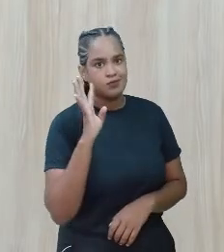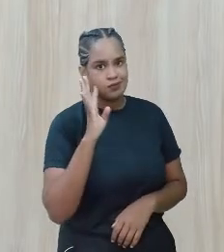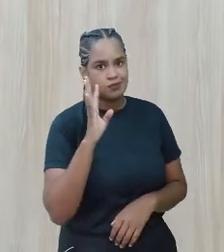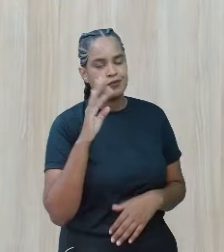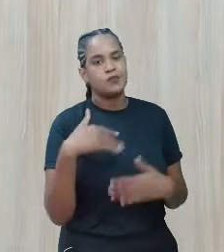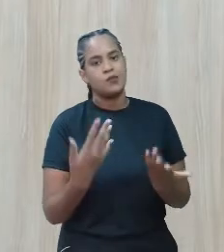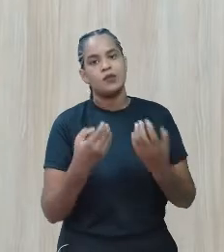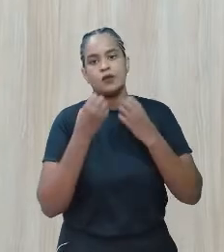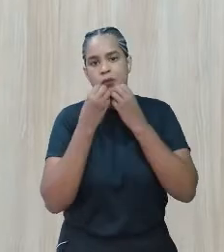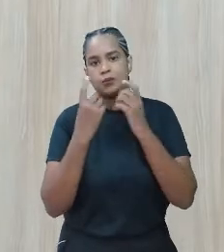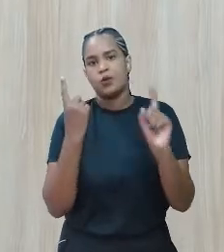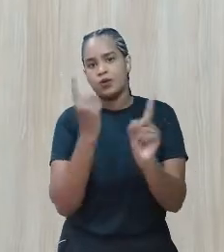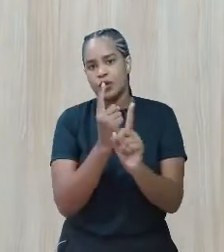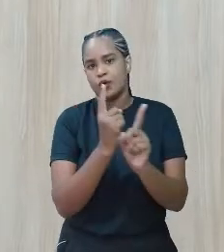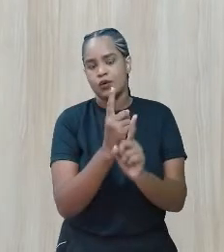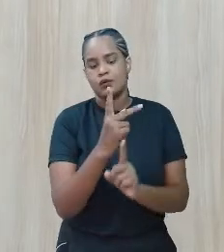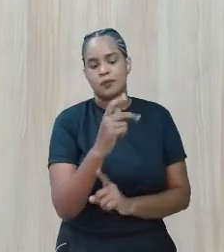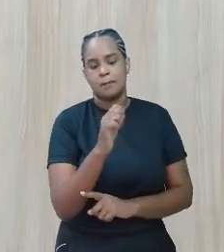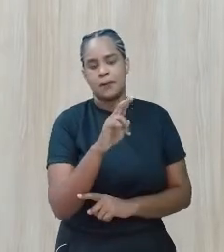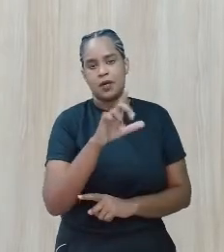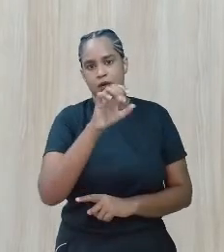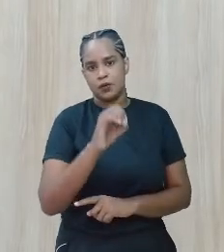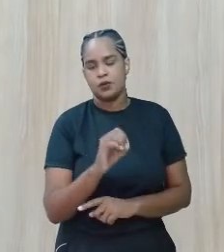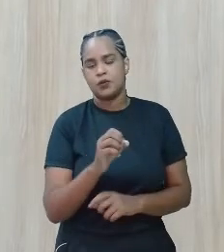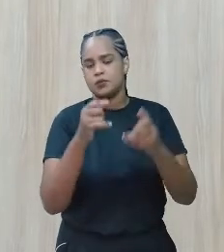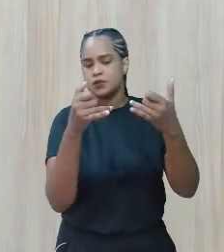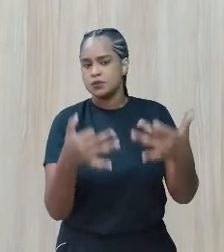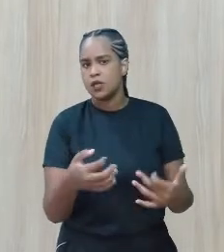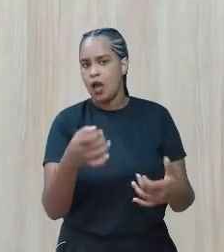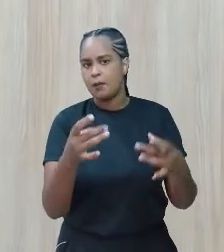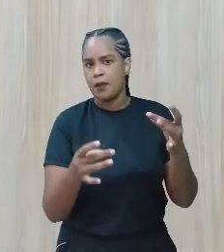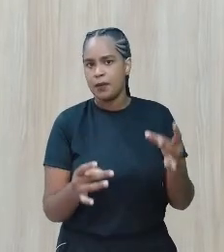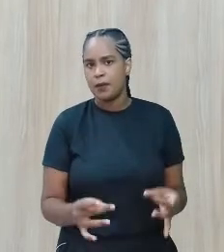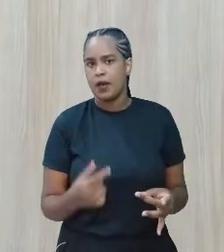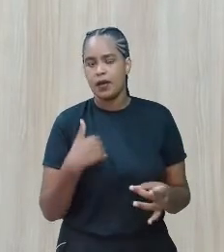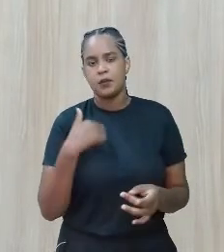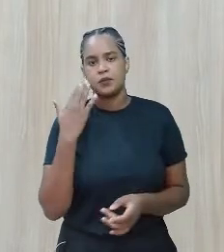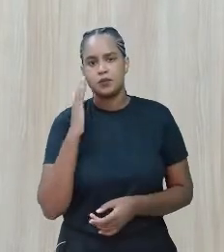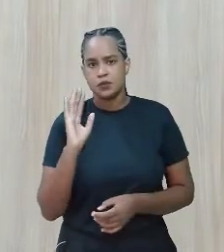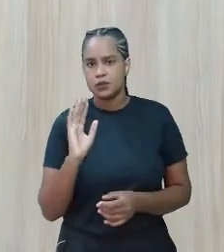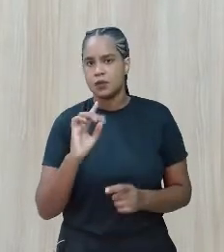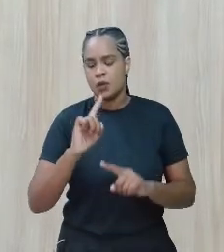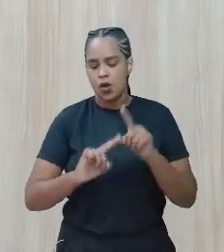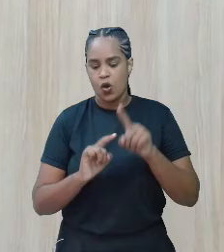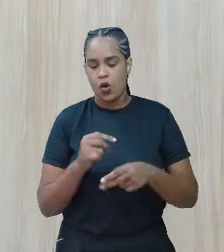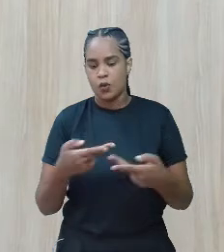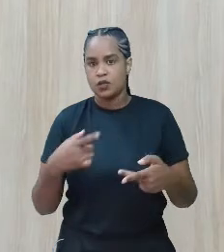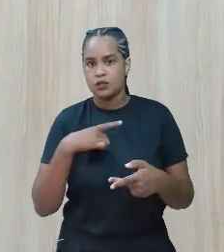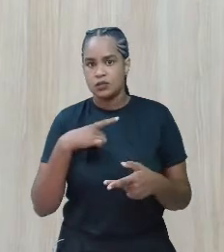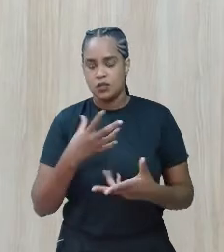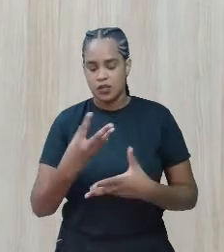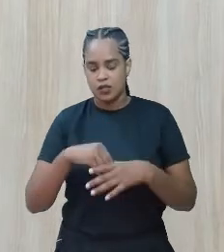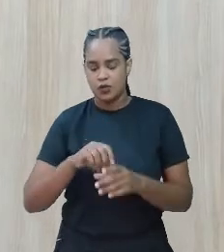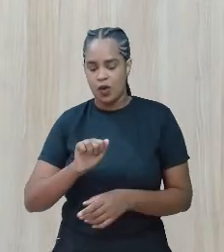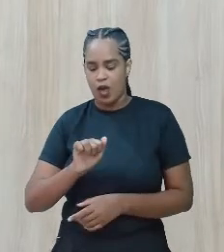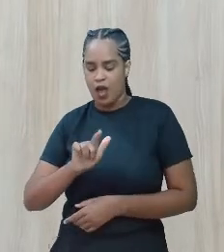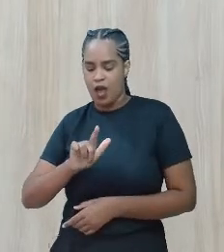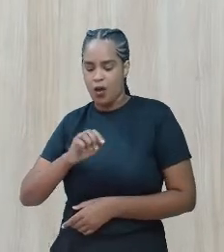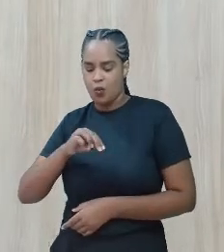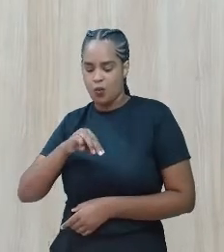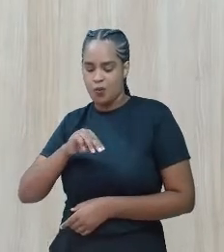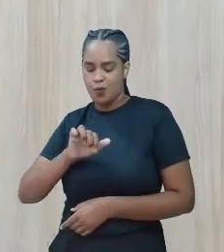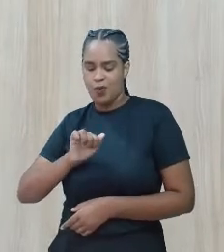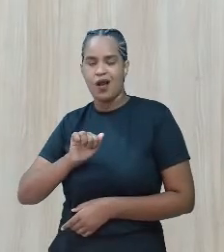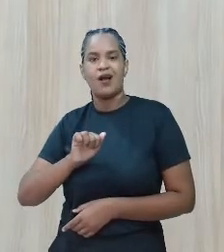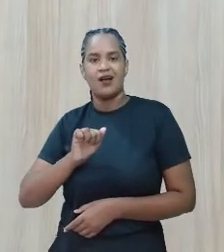Foi muito bom esse encontro com o Paulo, ele falar essas coisas para a gente. Eu não sabia que instrumento tinha alma, né? Eu